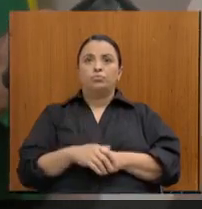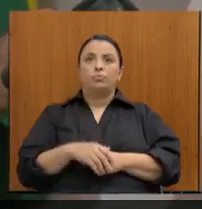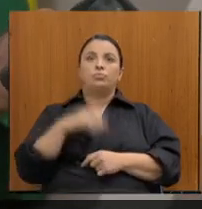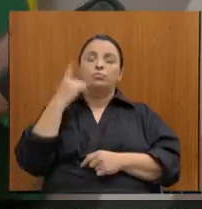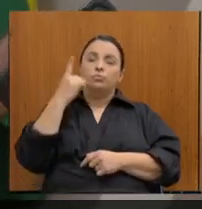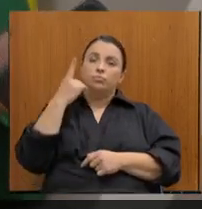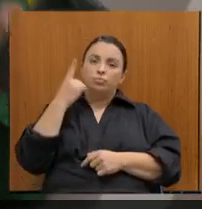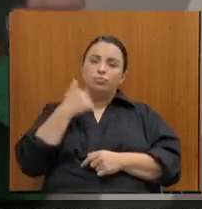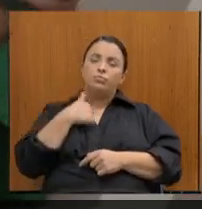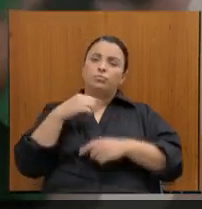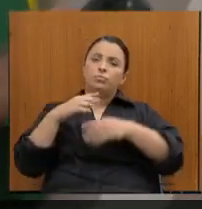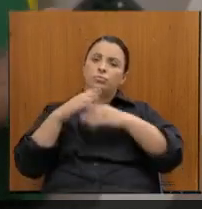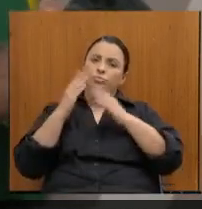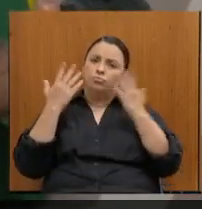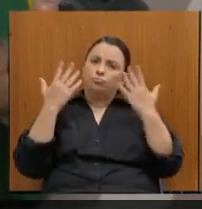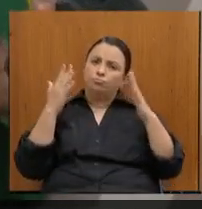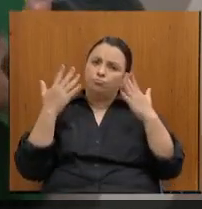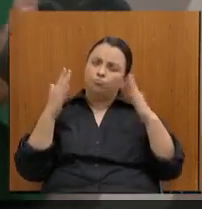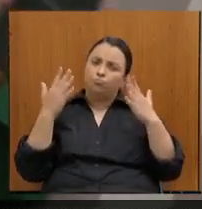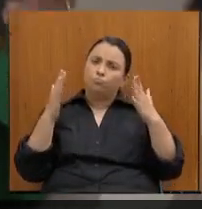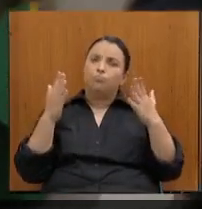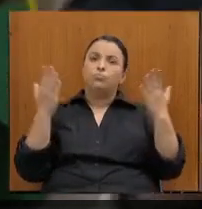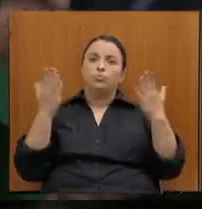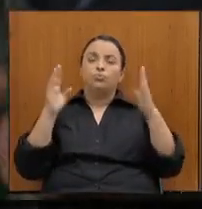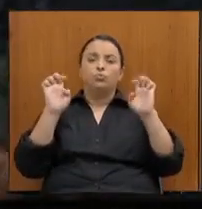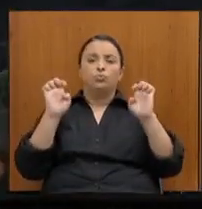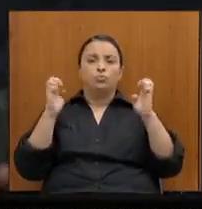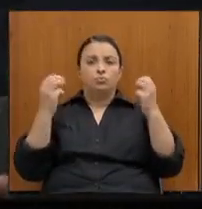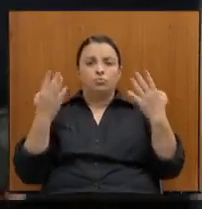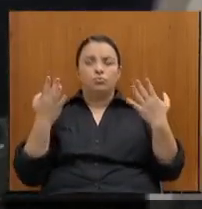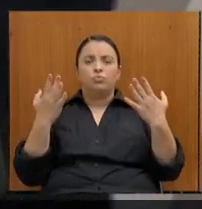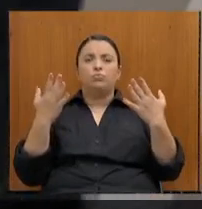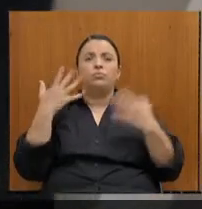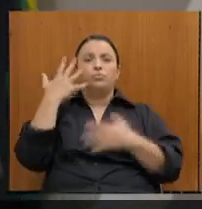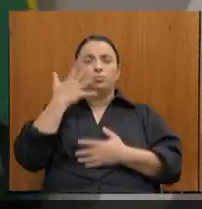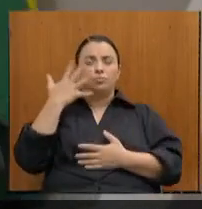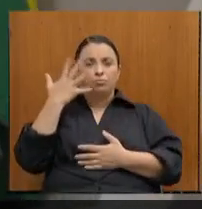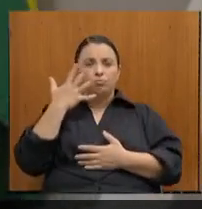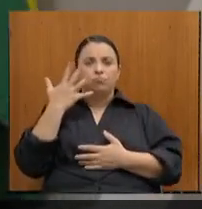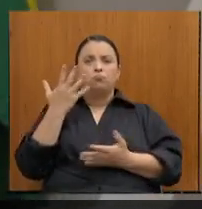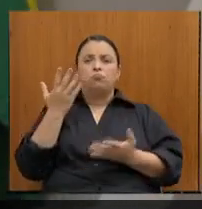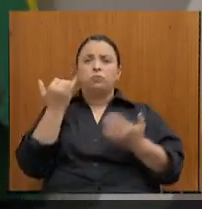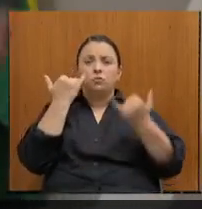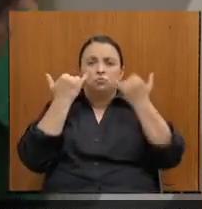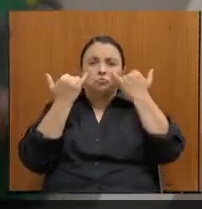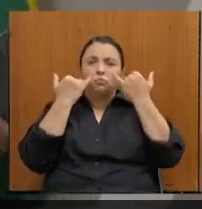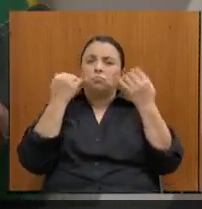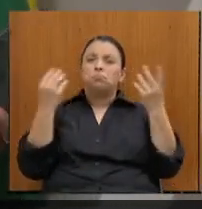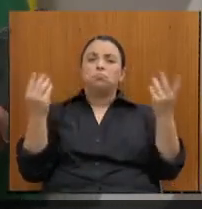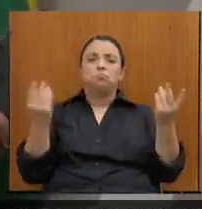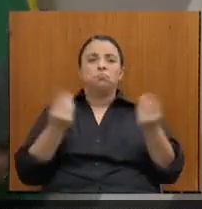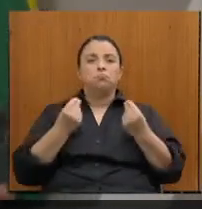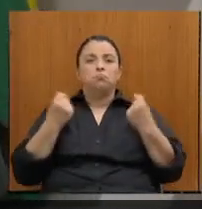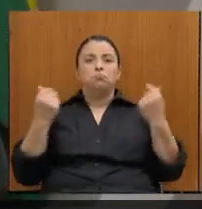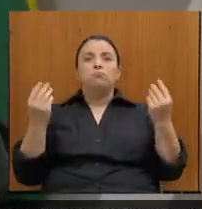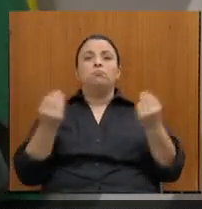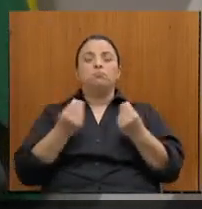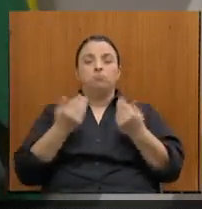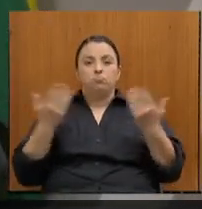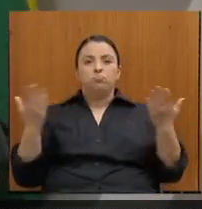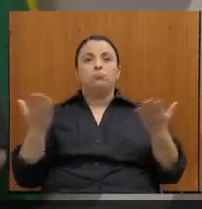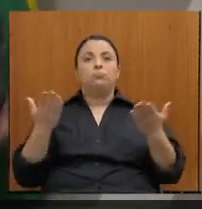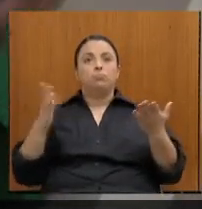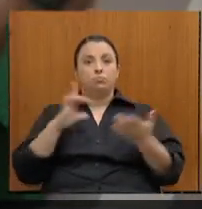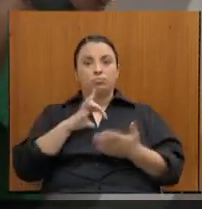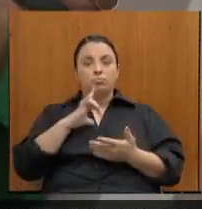de parabenizar pelo evento pelas palestras pela riqueza da informação que nós tivemos aqui hoje